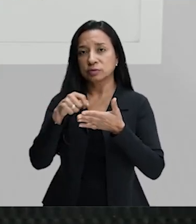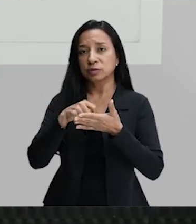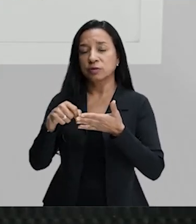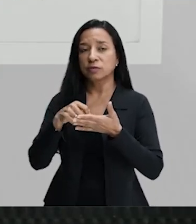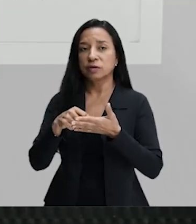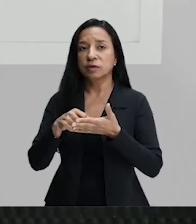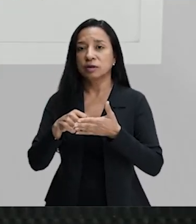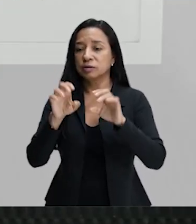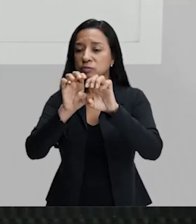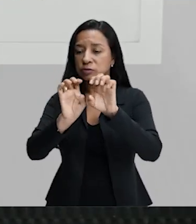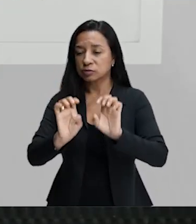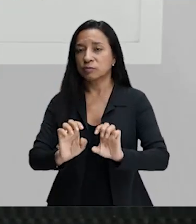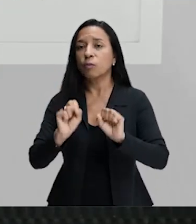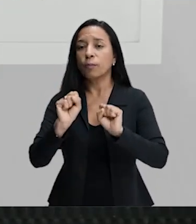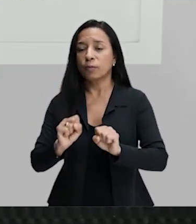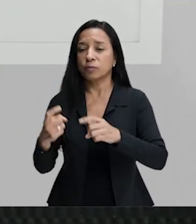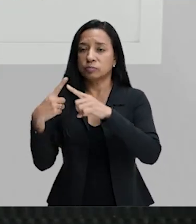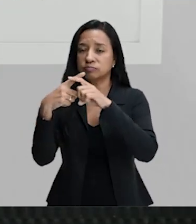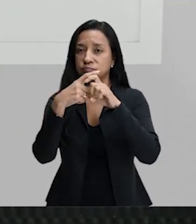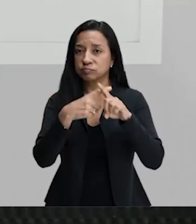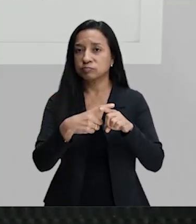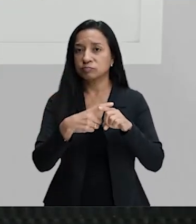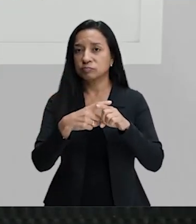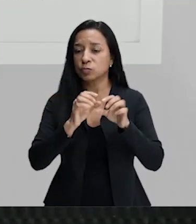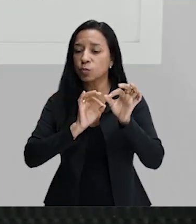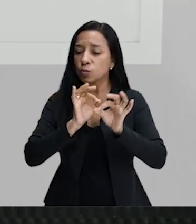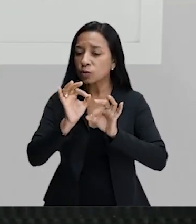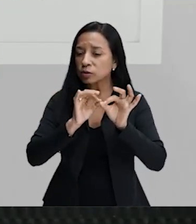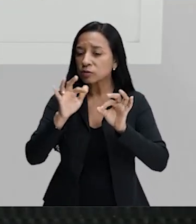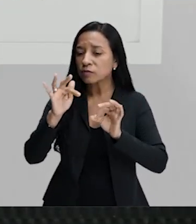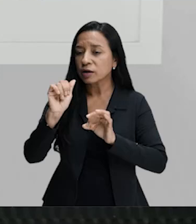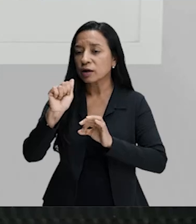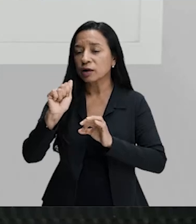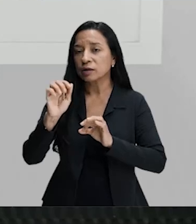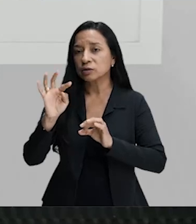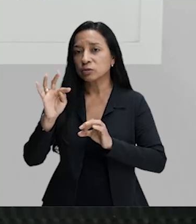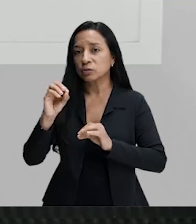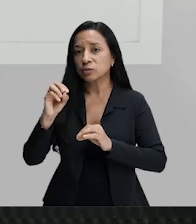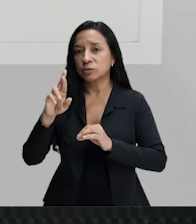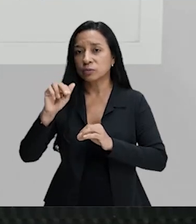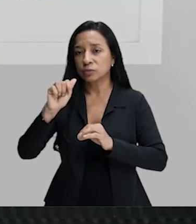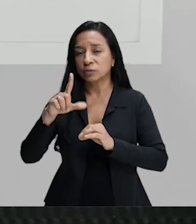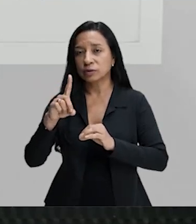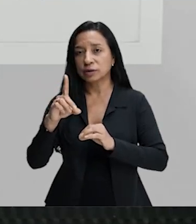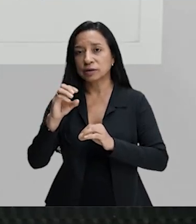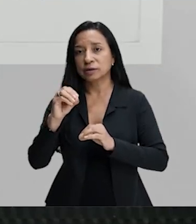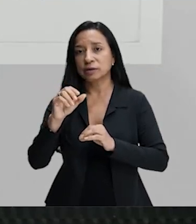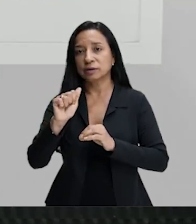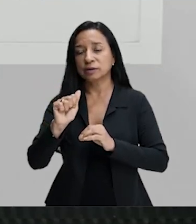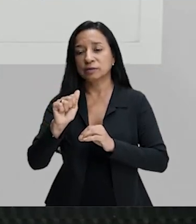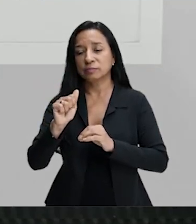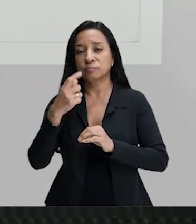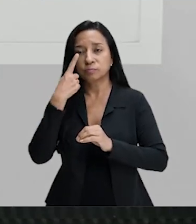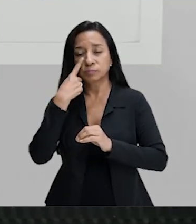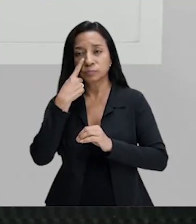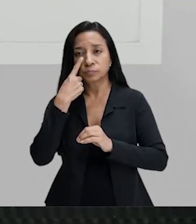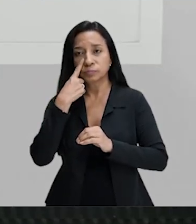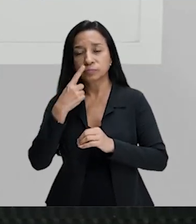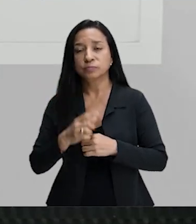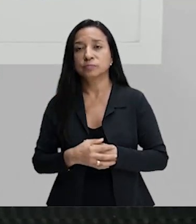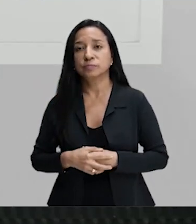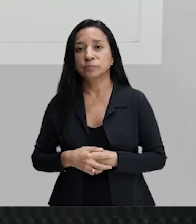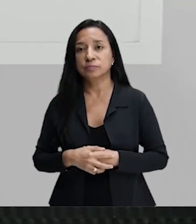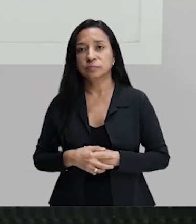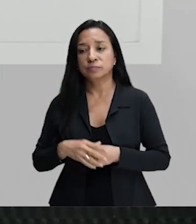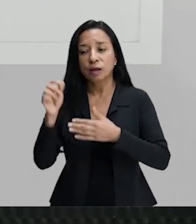essas equações, esses polinômios, na forma fatorada. Veja só. Deixa eu apagar aqui essa parte que já